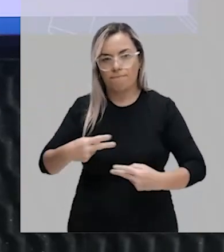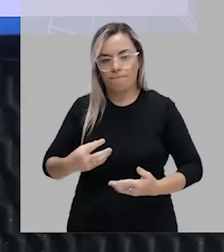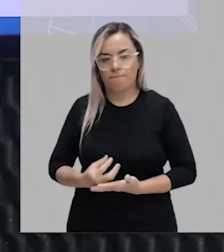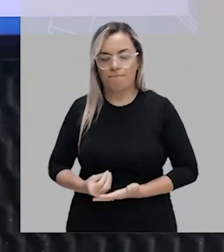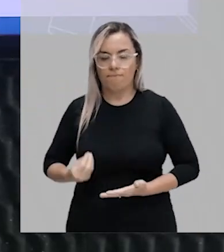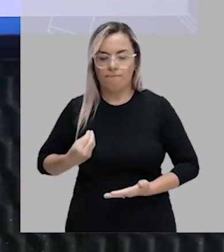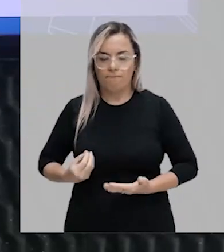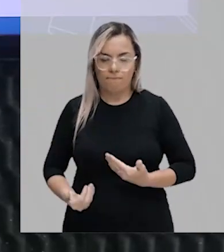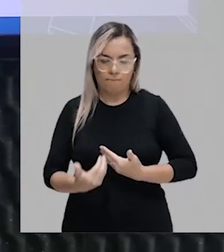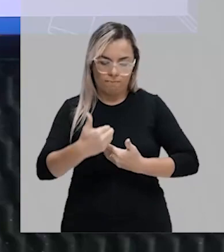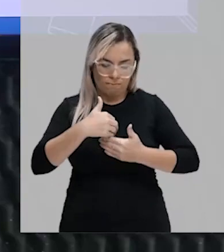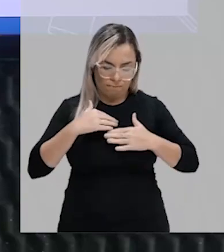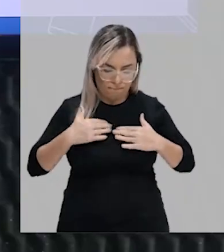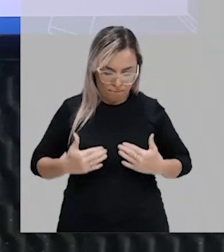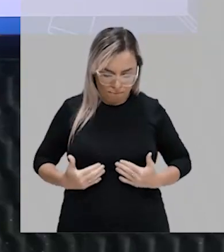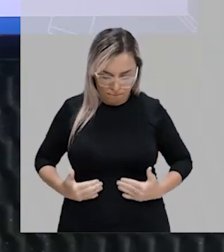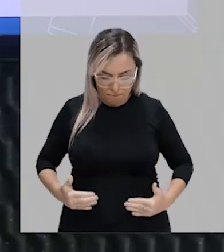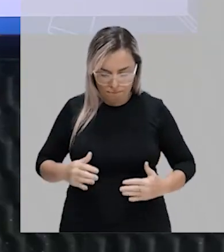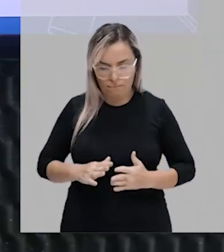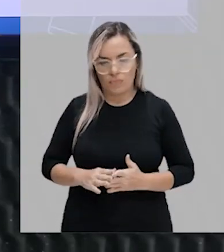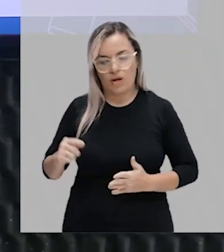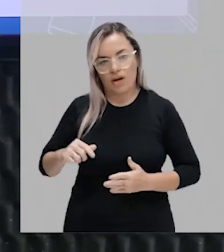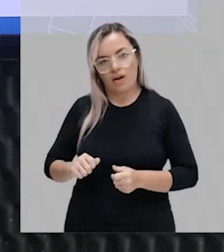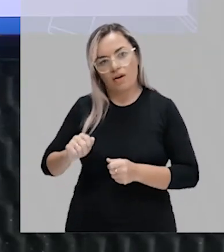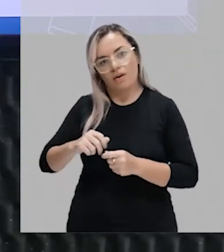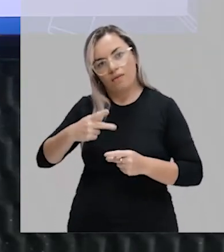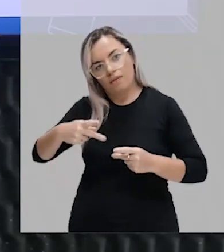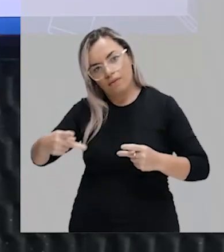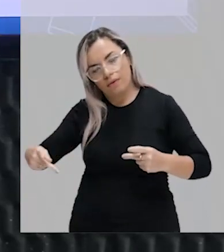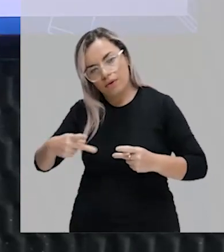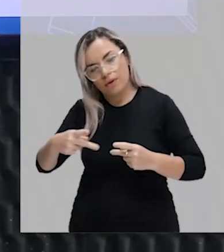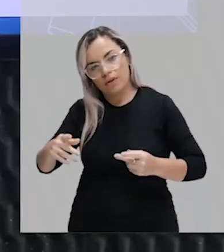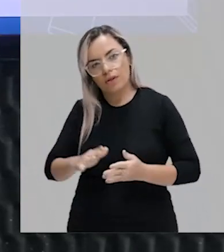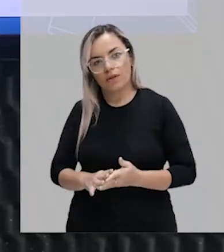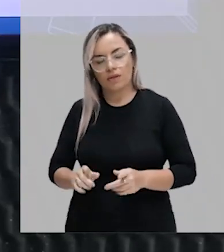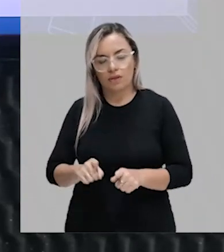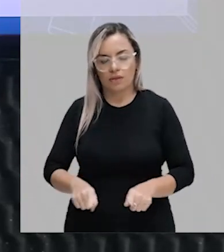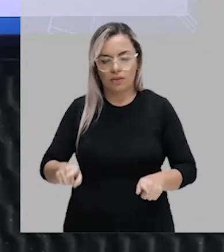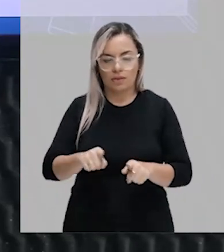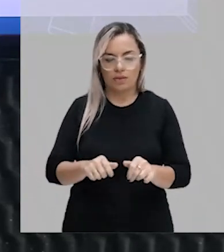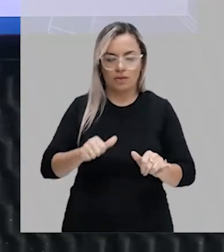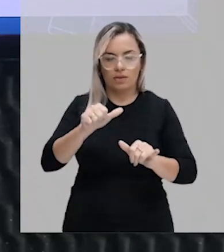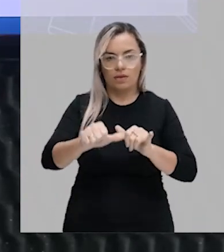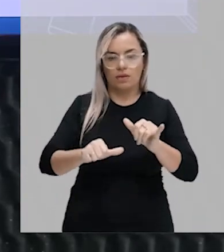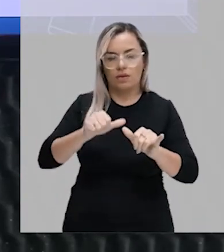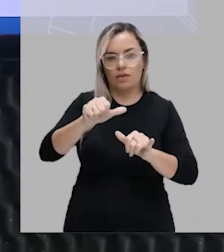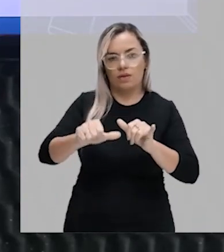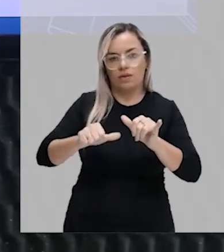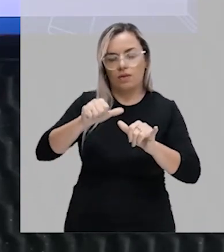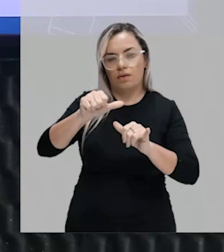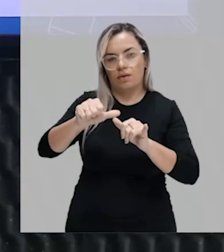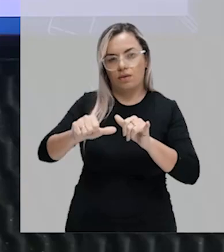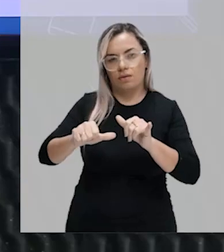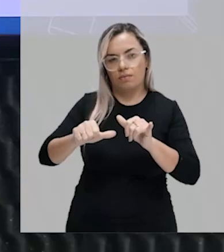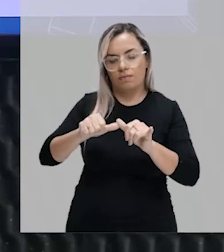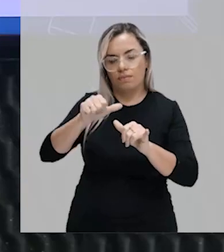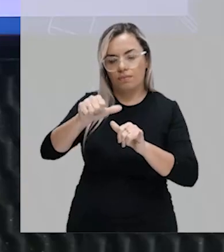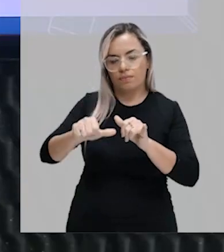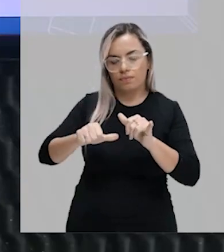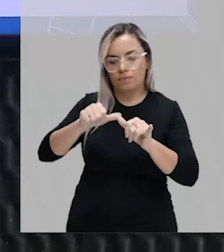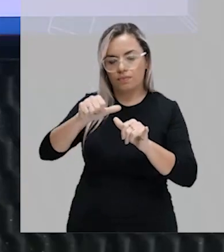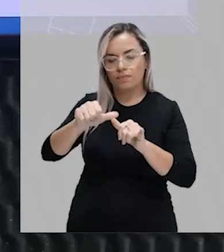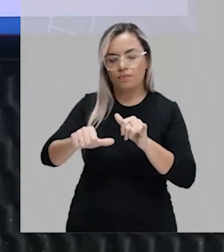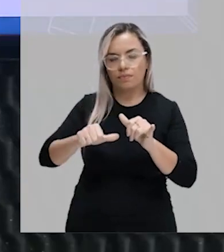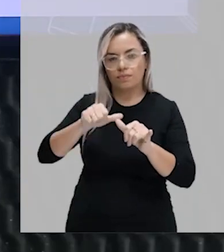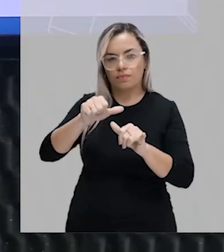proteína. Inclusive, as reações químicas que controlam, que catalisam, né, que são catalisadas, essas